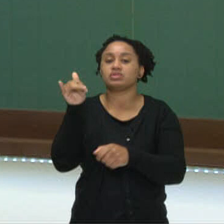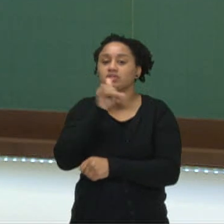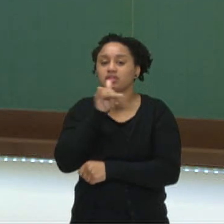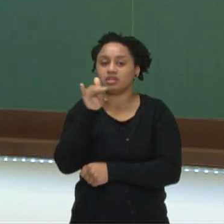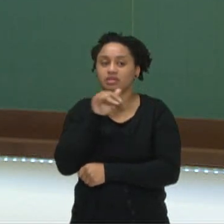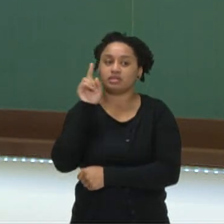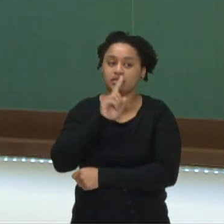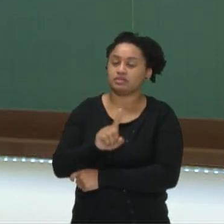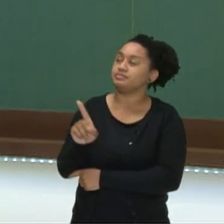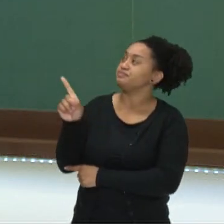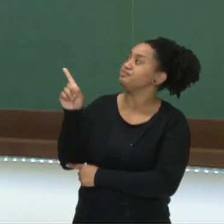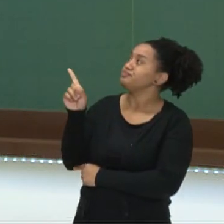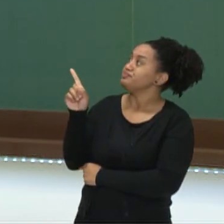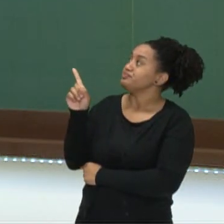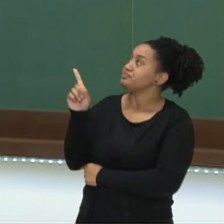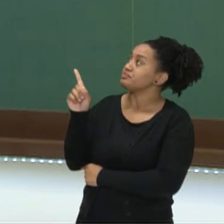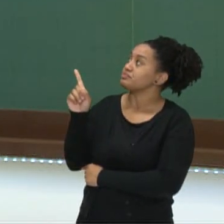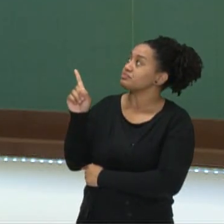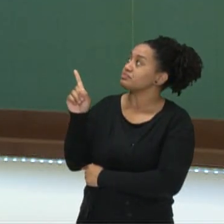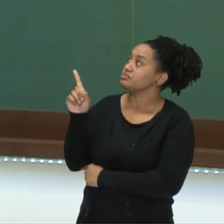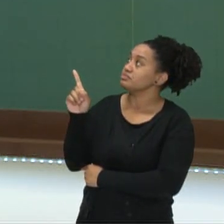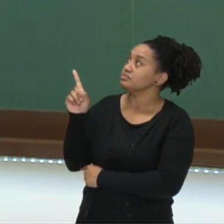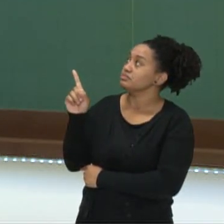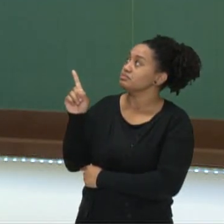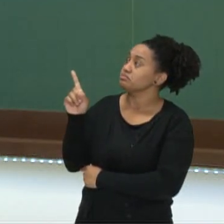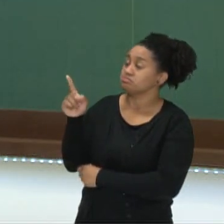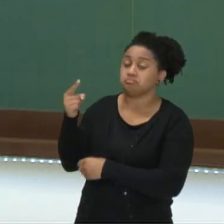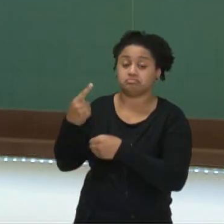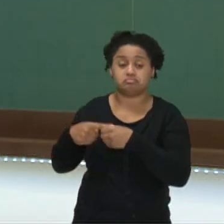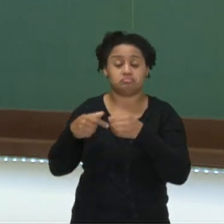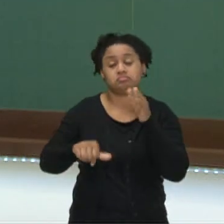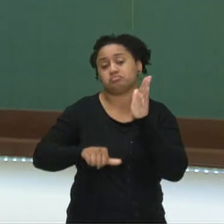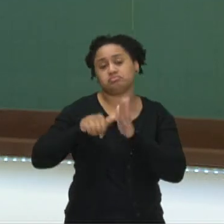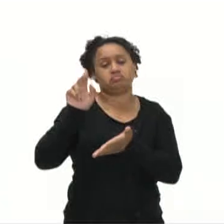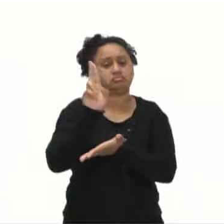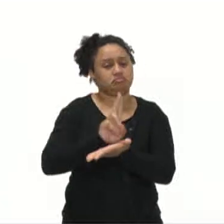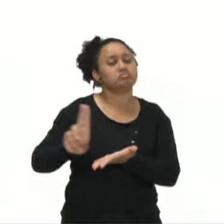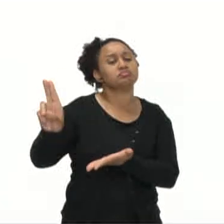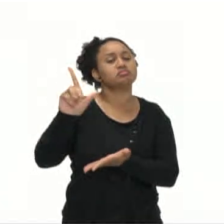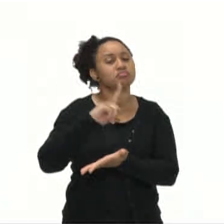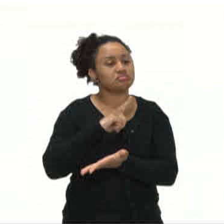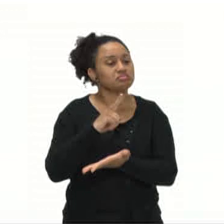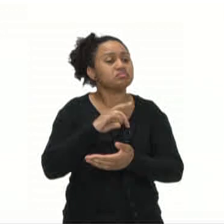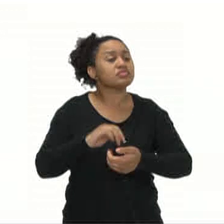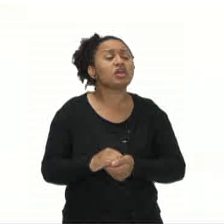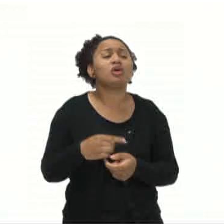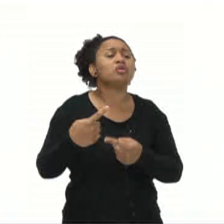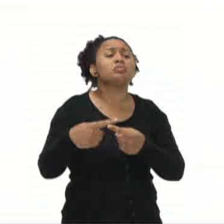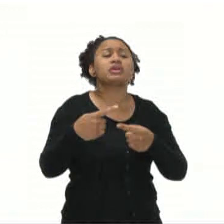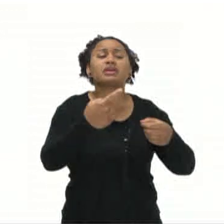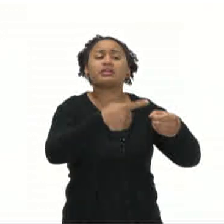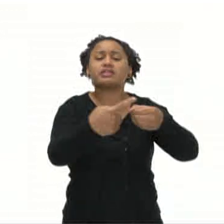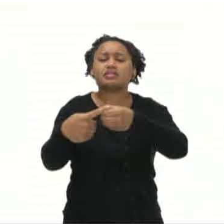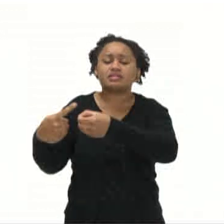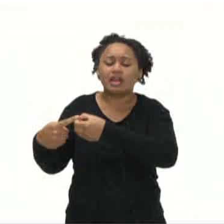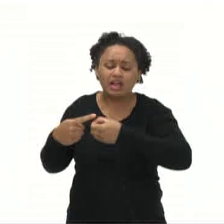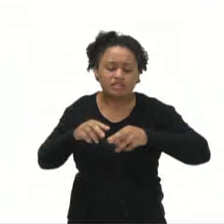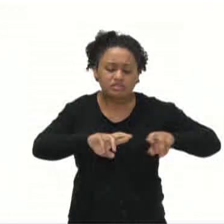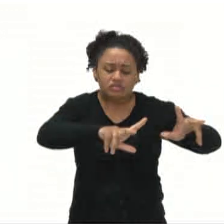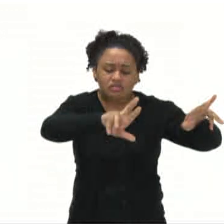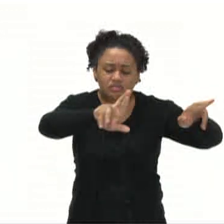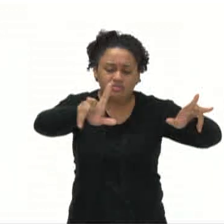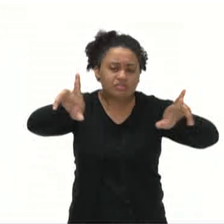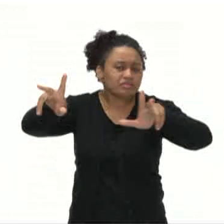da primeira universidade, né? Por que as cidades são tão diferentes uma das outras? Por que será, pessoal, que